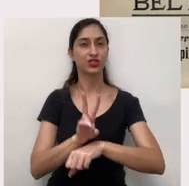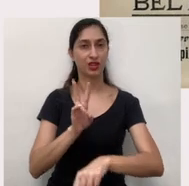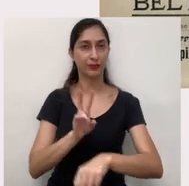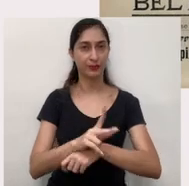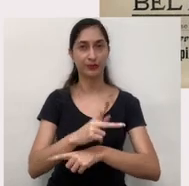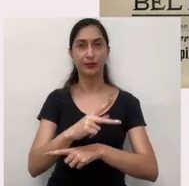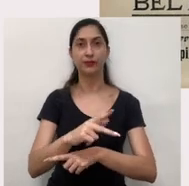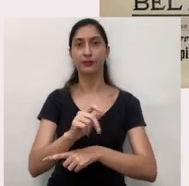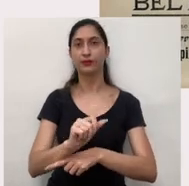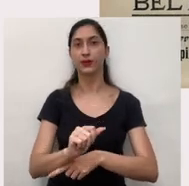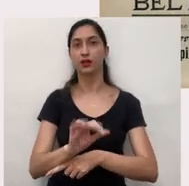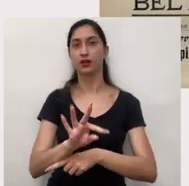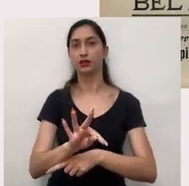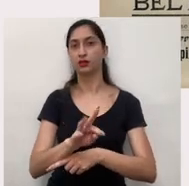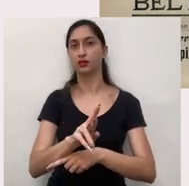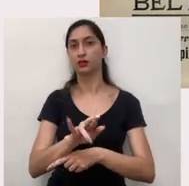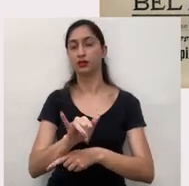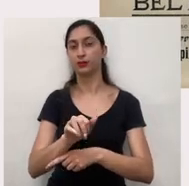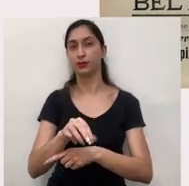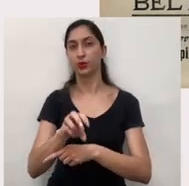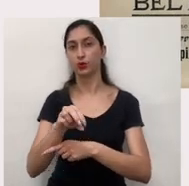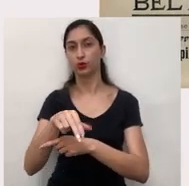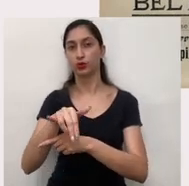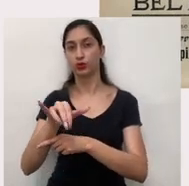e cultural, né, vamos dizer assim,